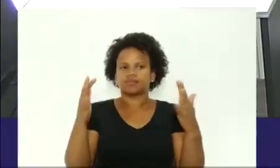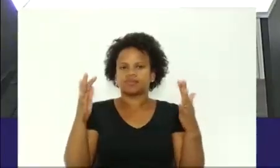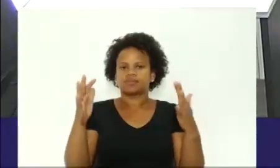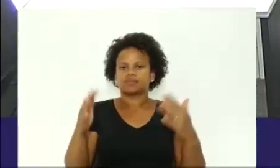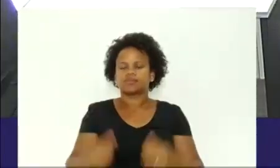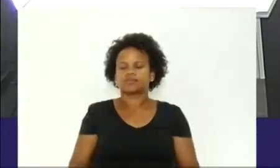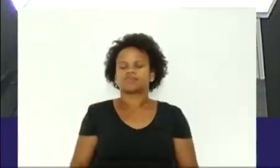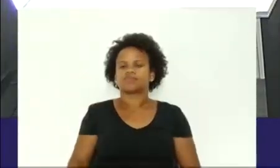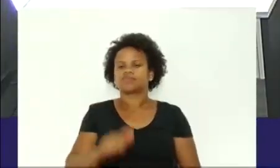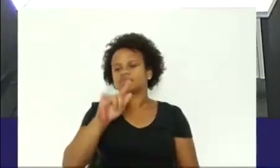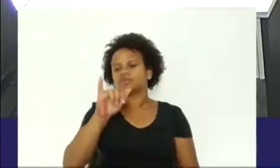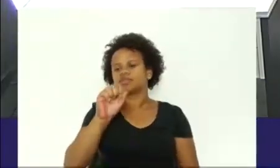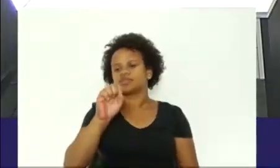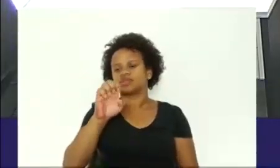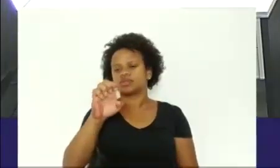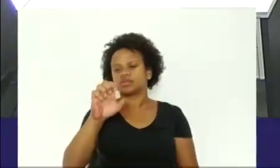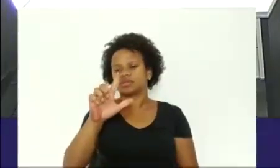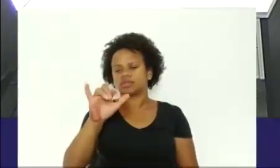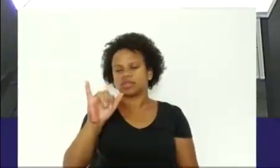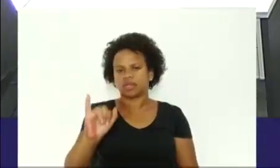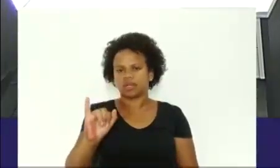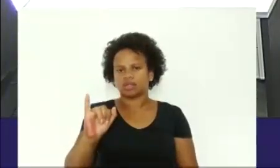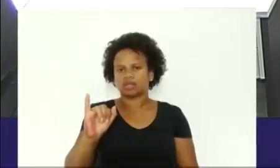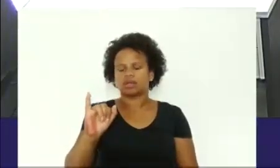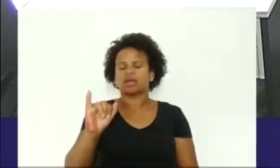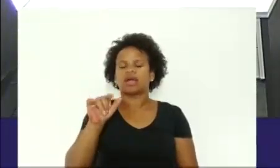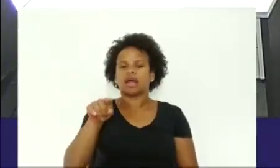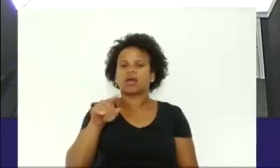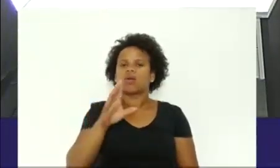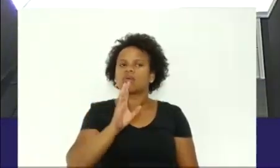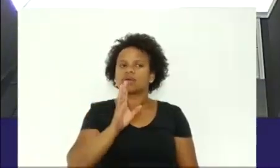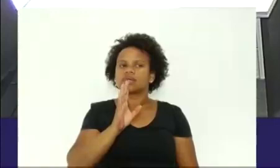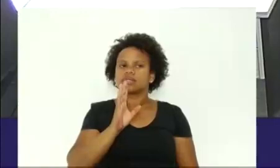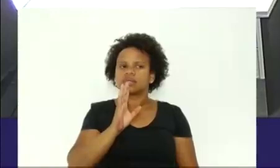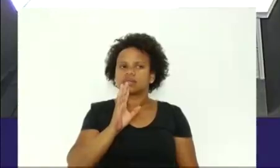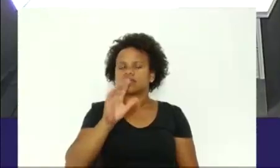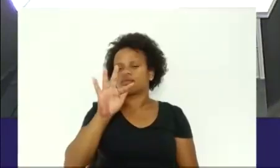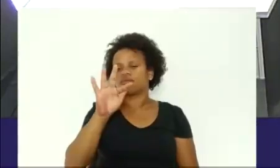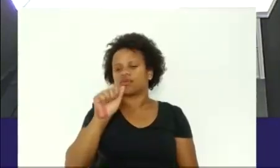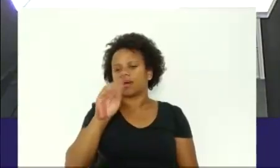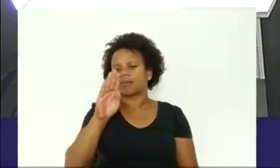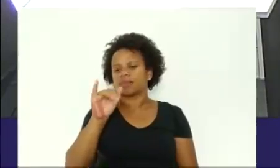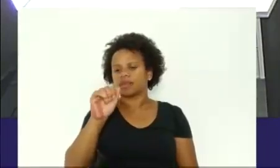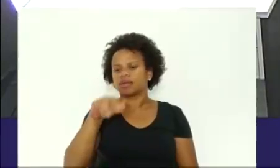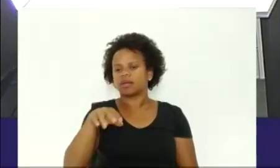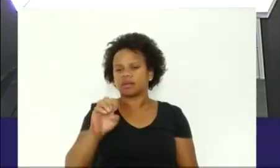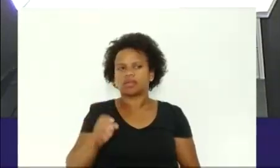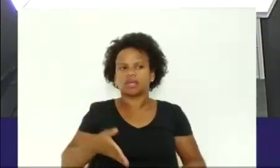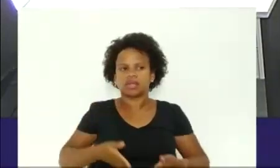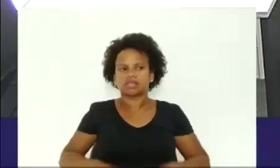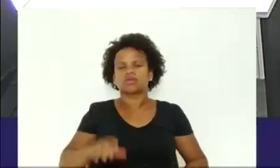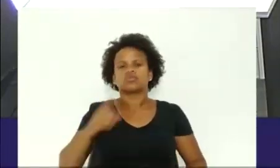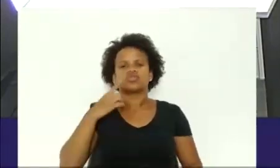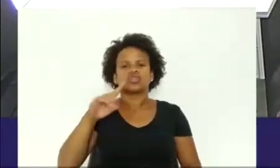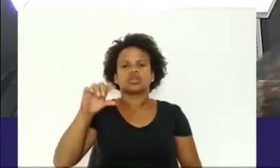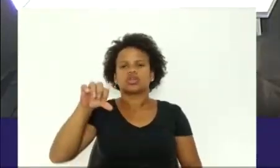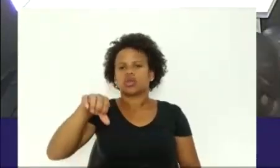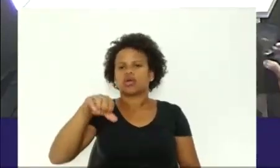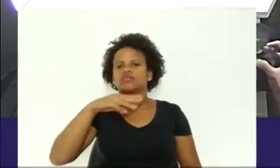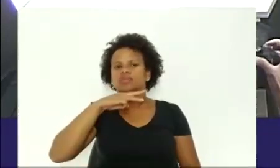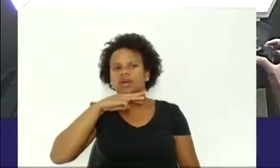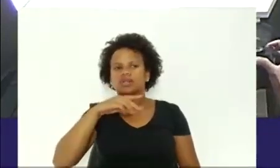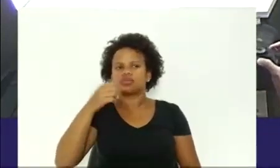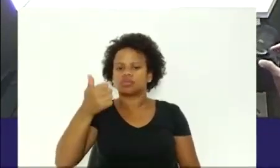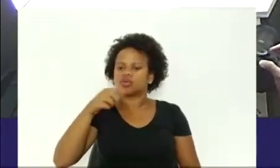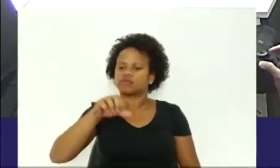Gisele Fabiane de Assis Diário, mais conhecida apenas como Fabiane, nasceu em 9 de março